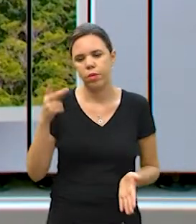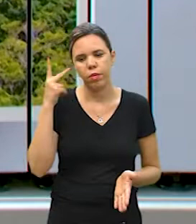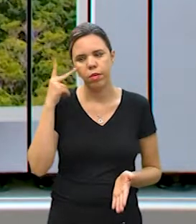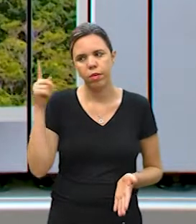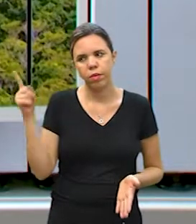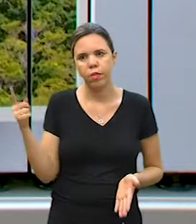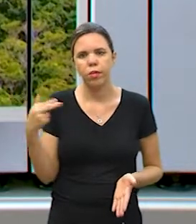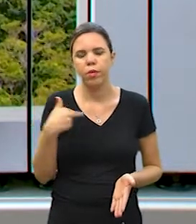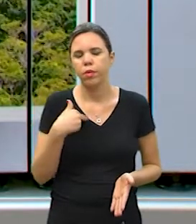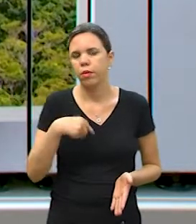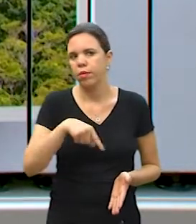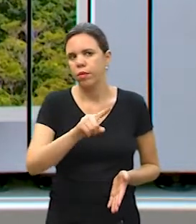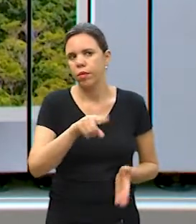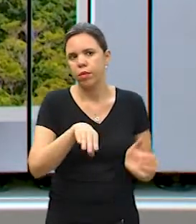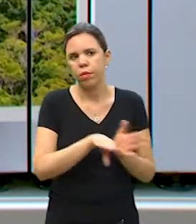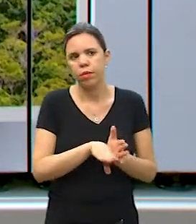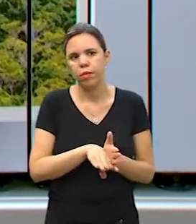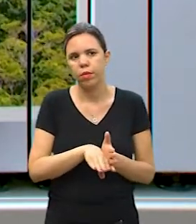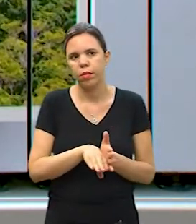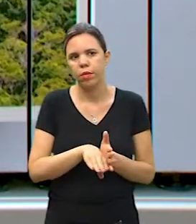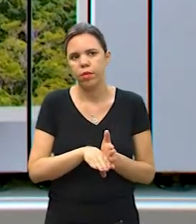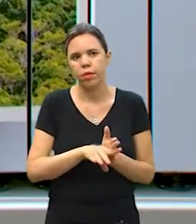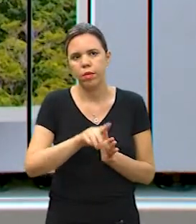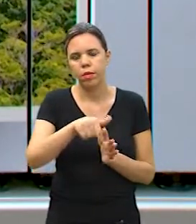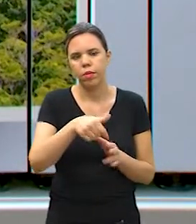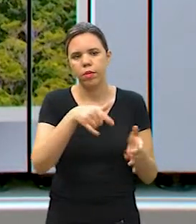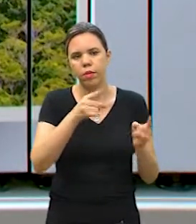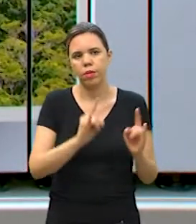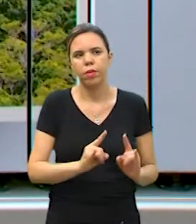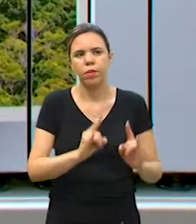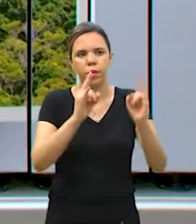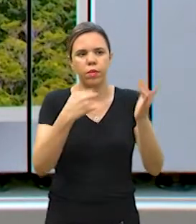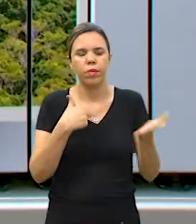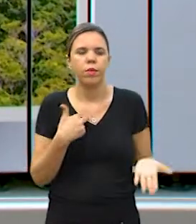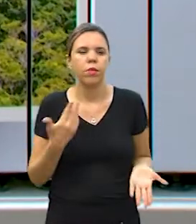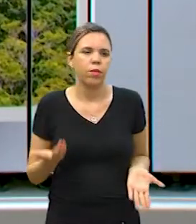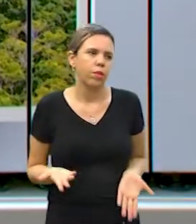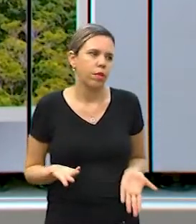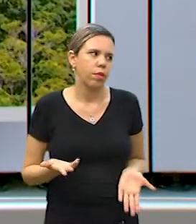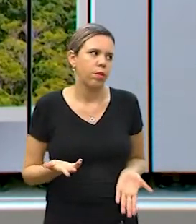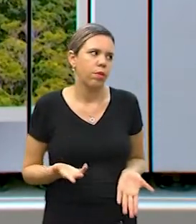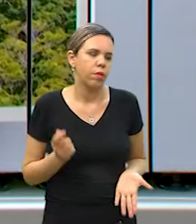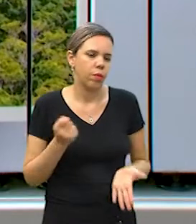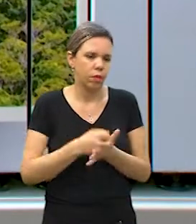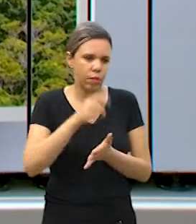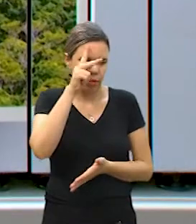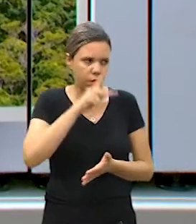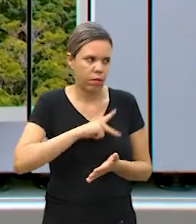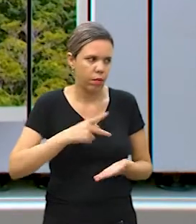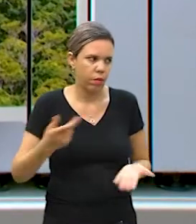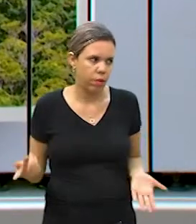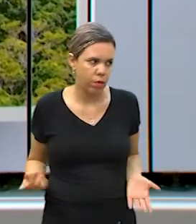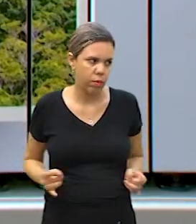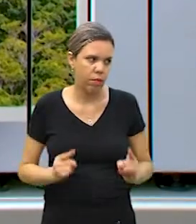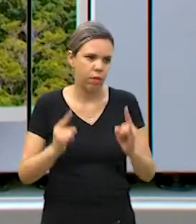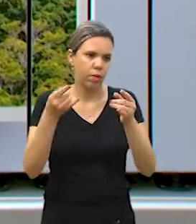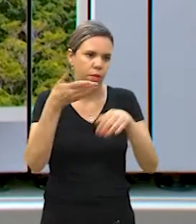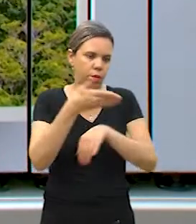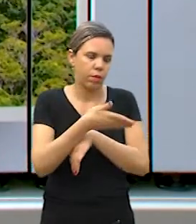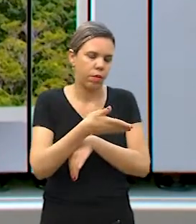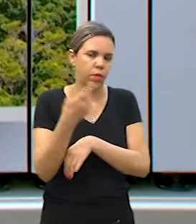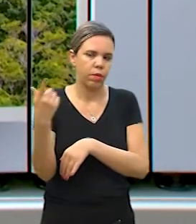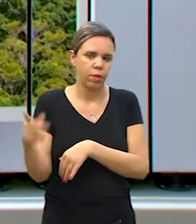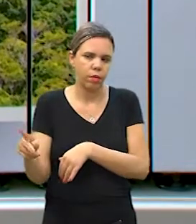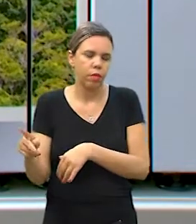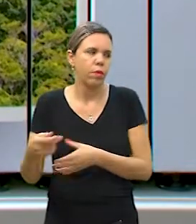São Paulo, ele não pode chegar lá no dia anterior se hospedar, a não ser que ele banque isso. Mas ele tem que